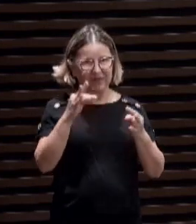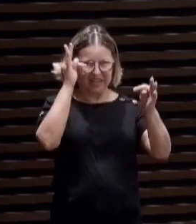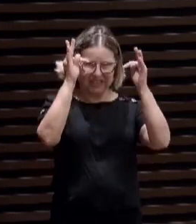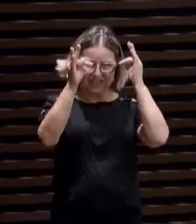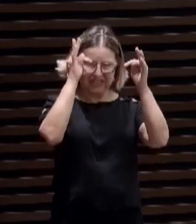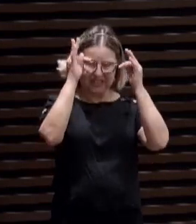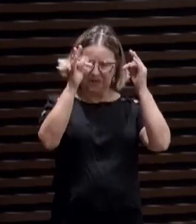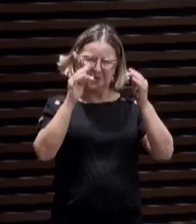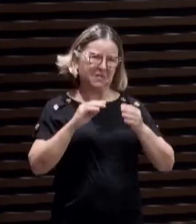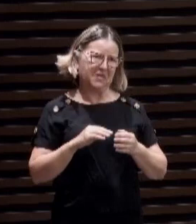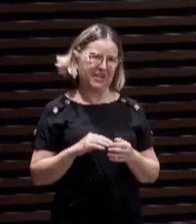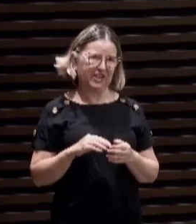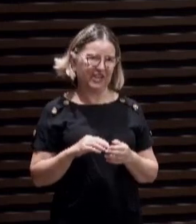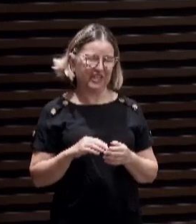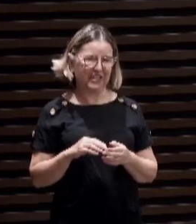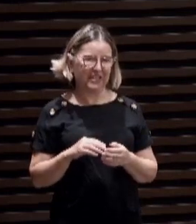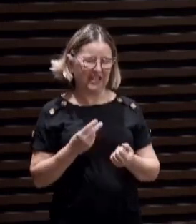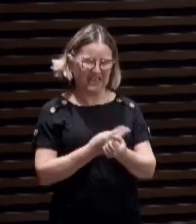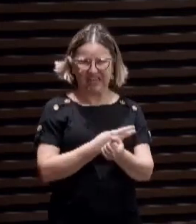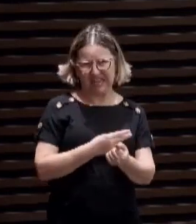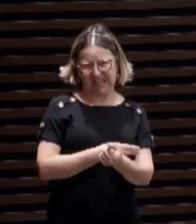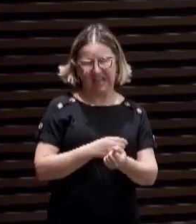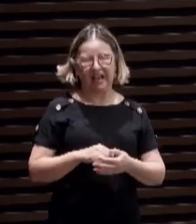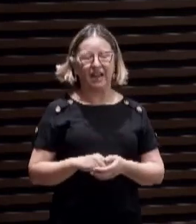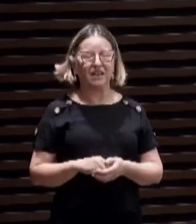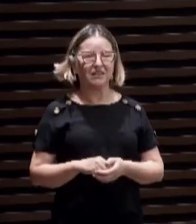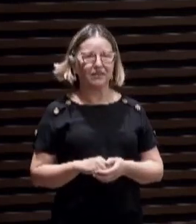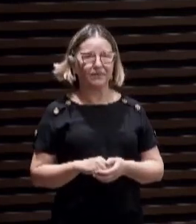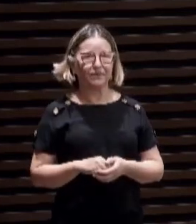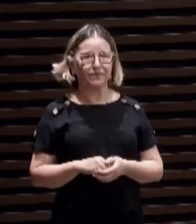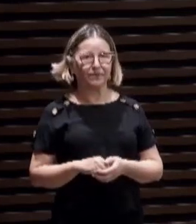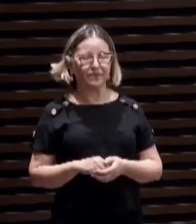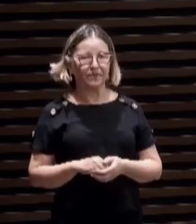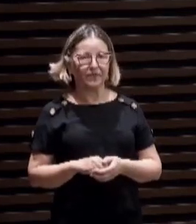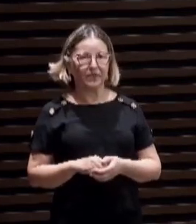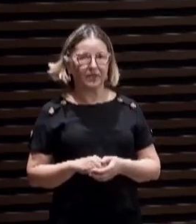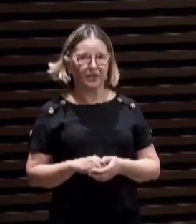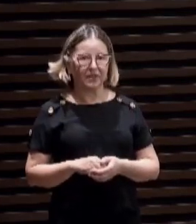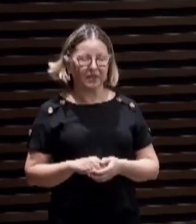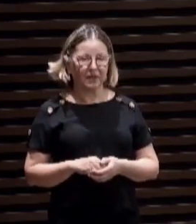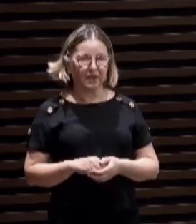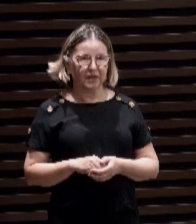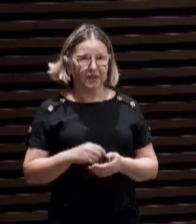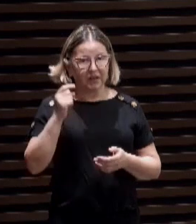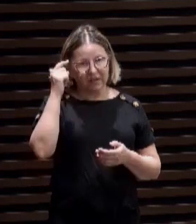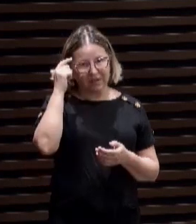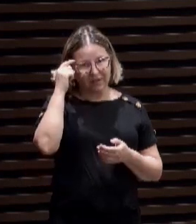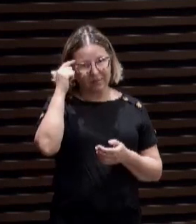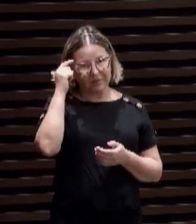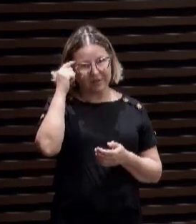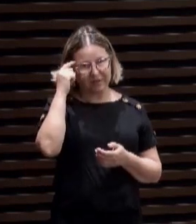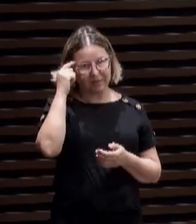fazemos. E isso é chamado de ética da conveniência. O pensamento, ele não